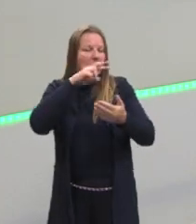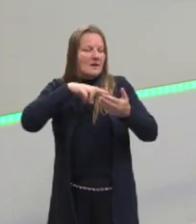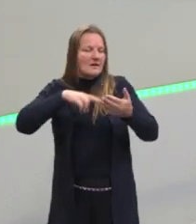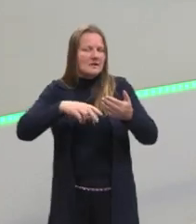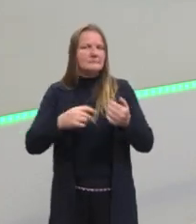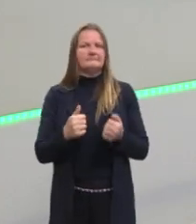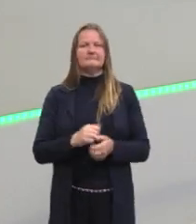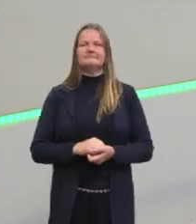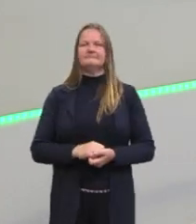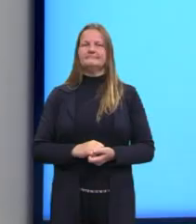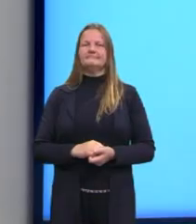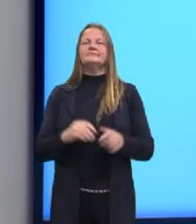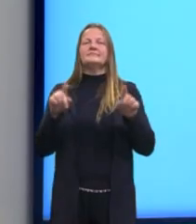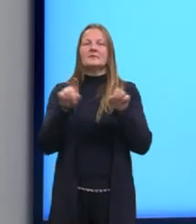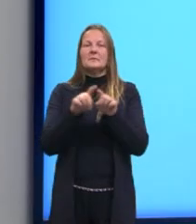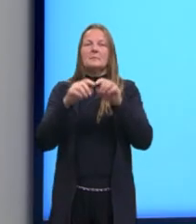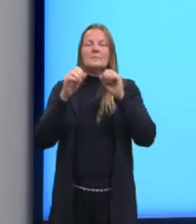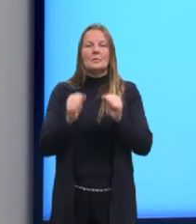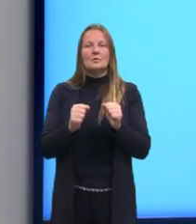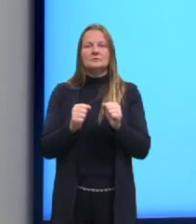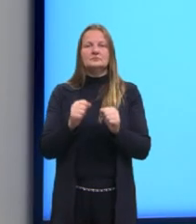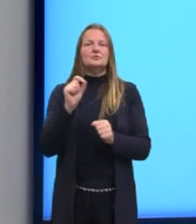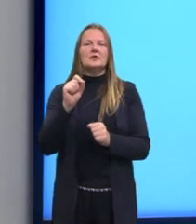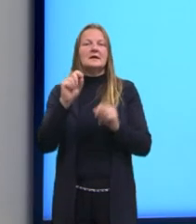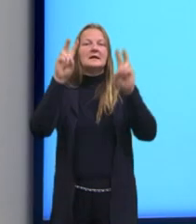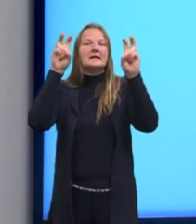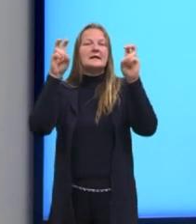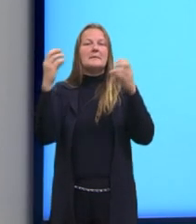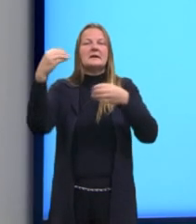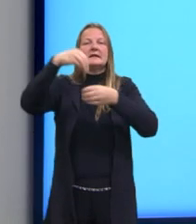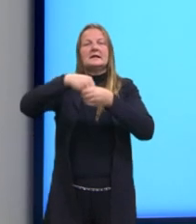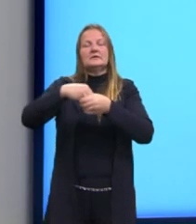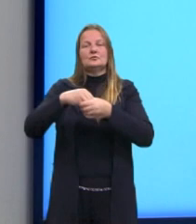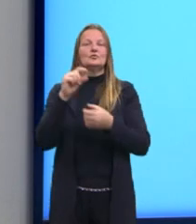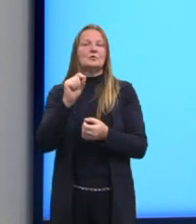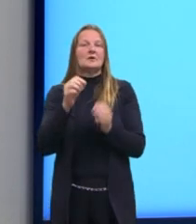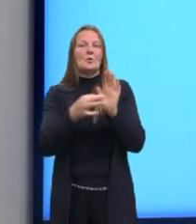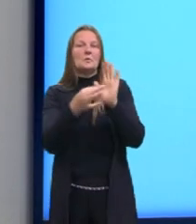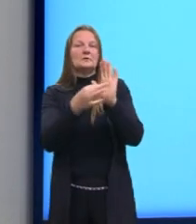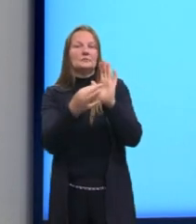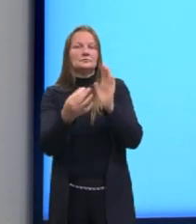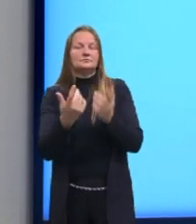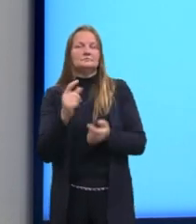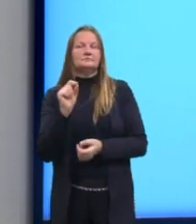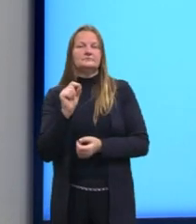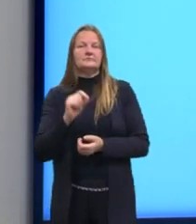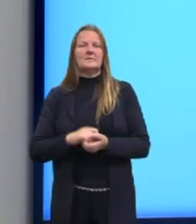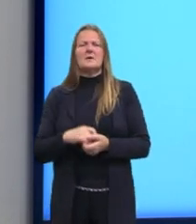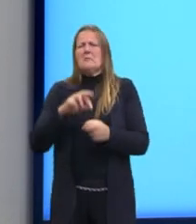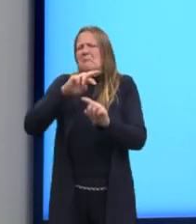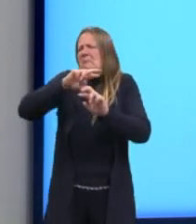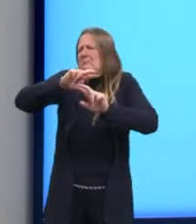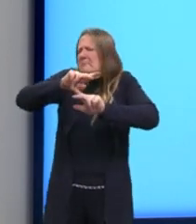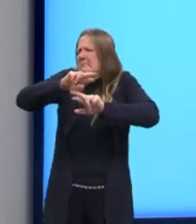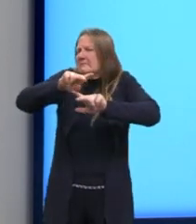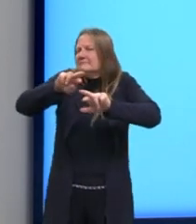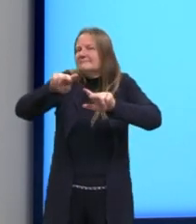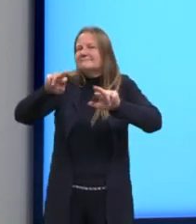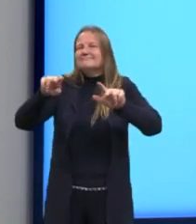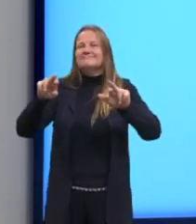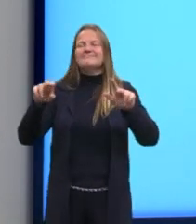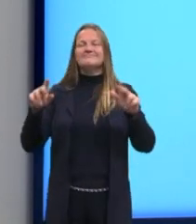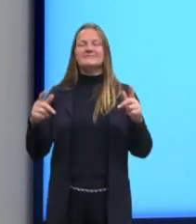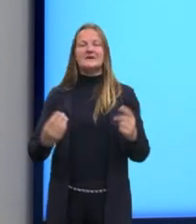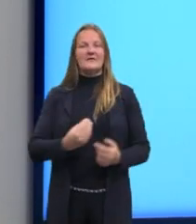O que pode ser assunto de um artigo de opinião? Ok, a gente pode ter opinião sobre as mais diversas coisas